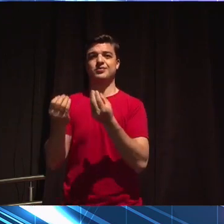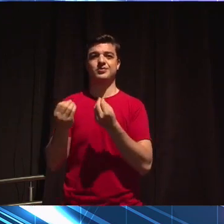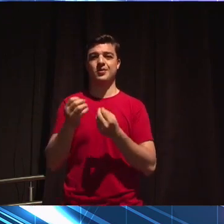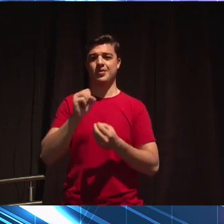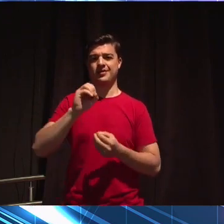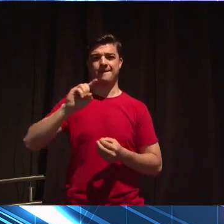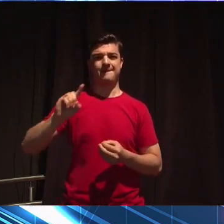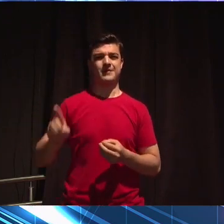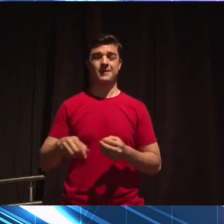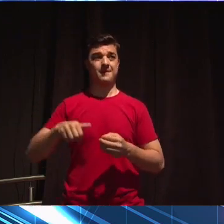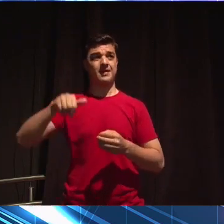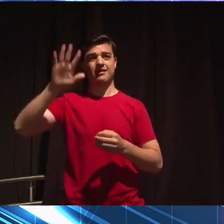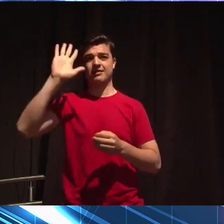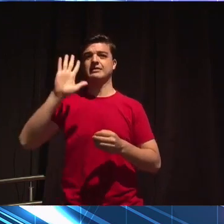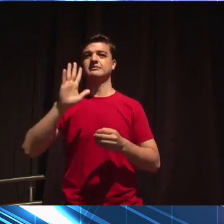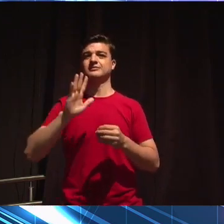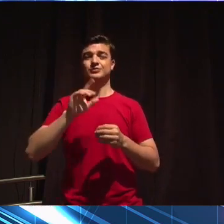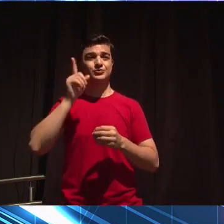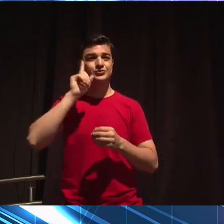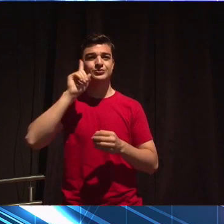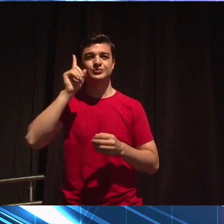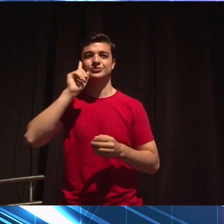a era em que nós temos